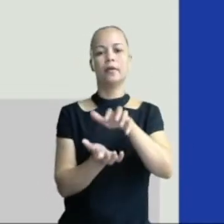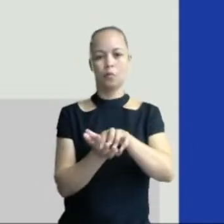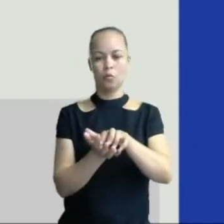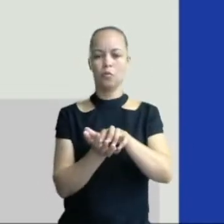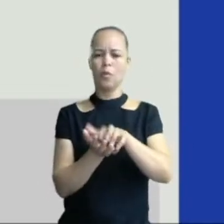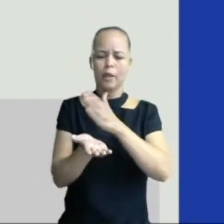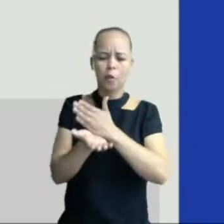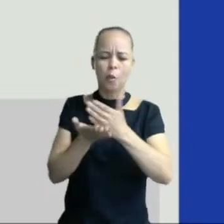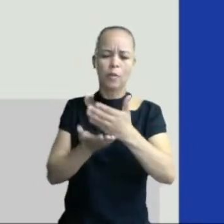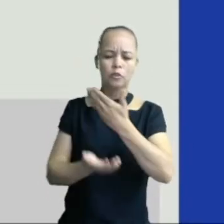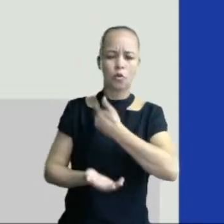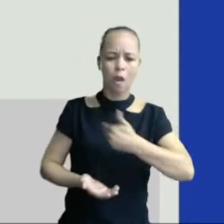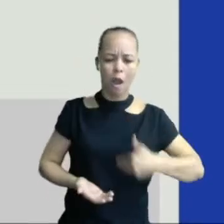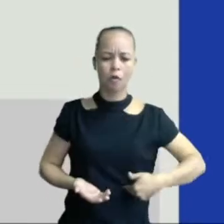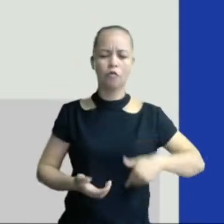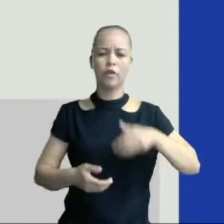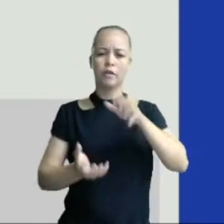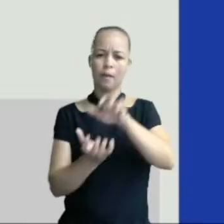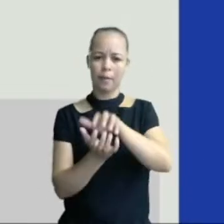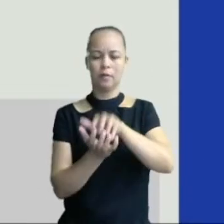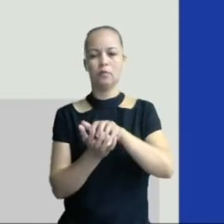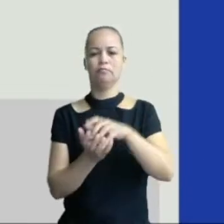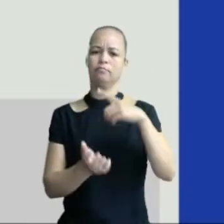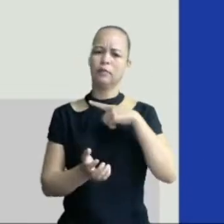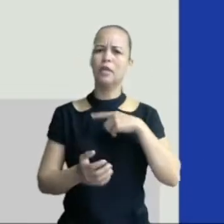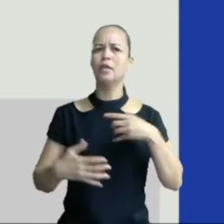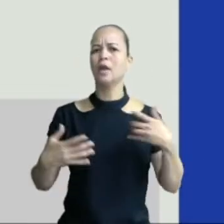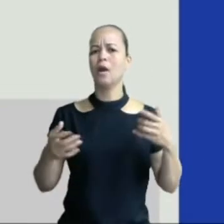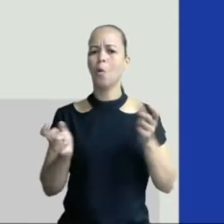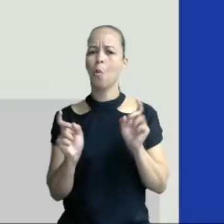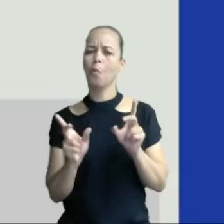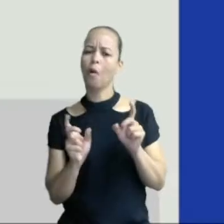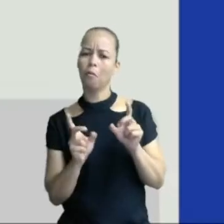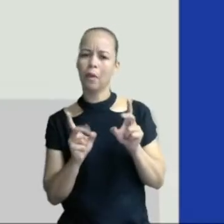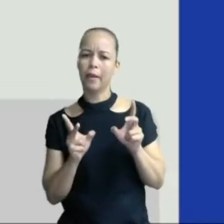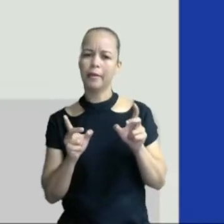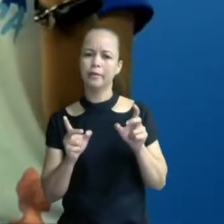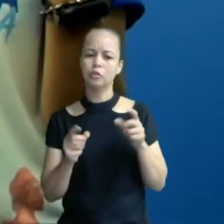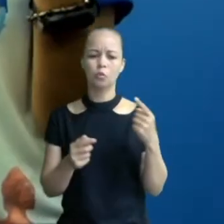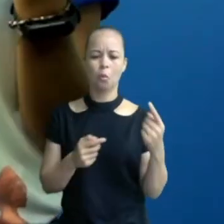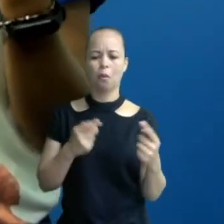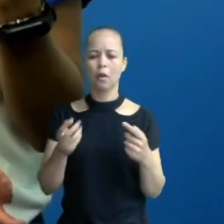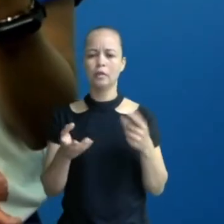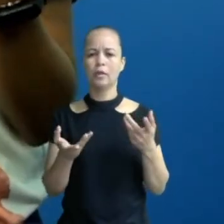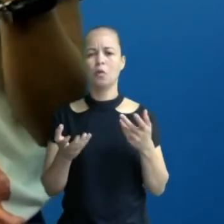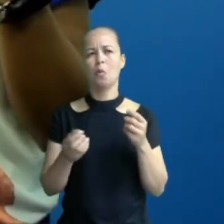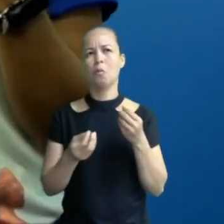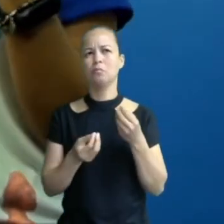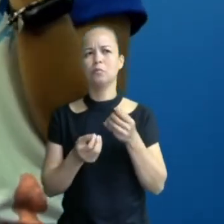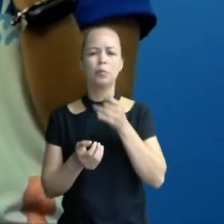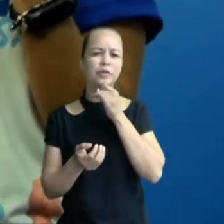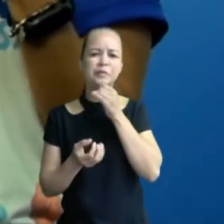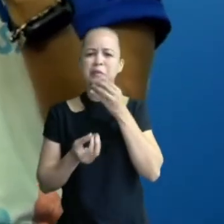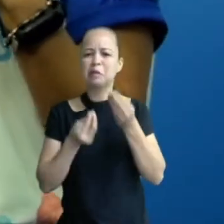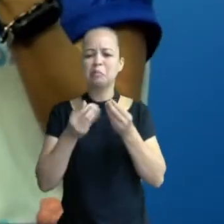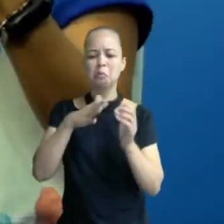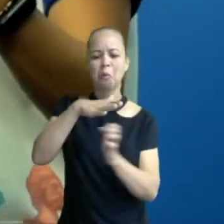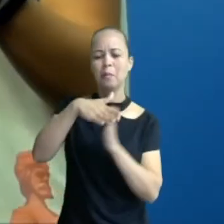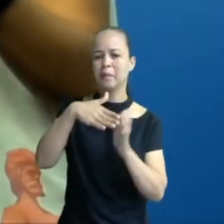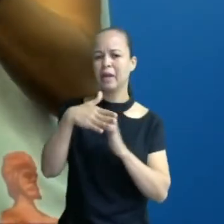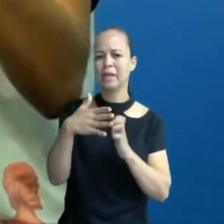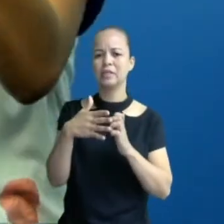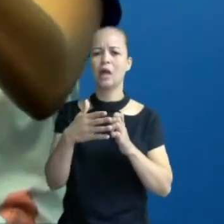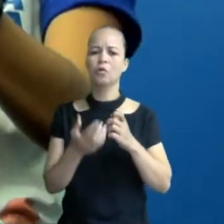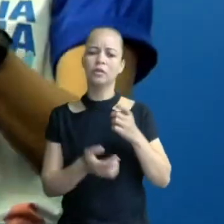Pernambuco. Tinha um comércio entre eles, né? Tipo uma empresa, vamos chamar assim, uma empresa, onde